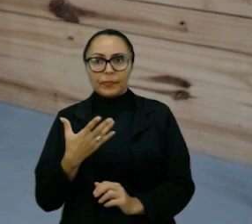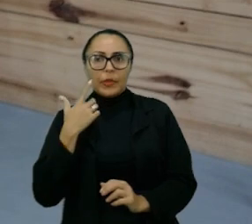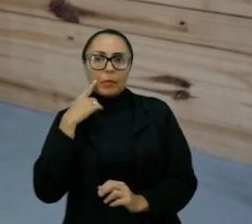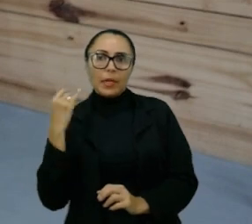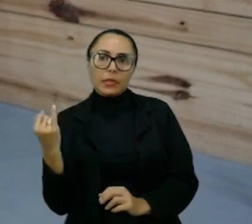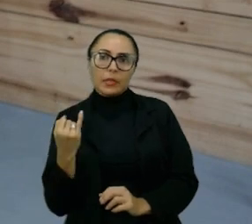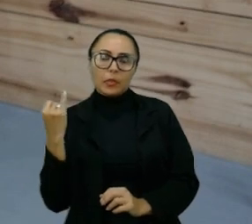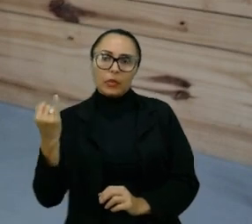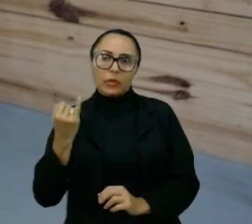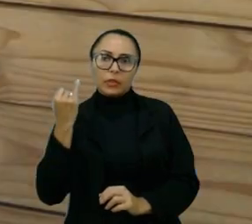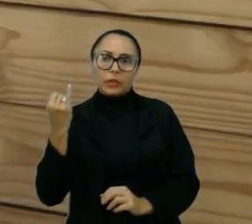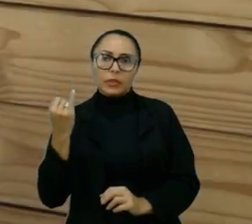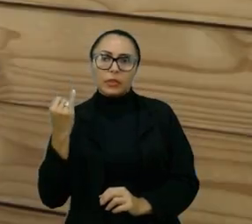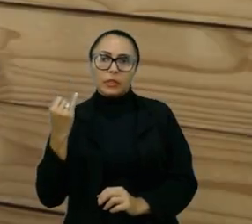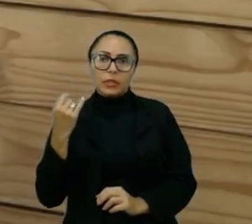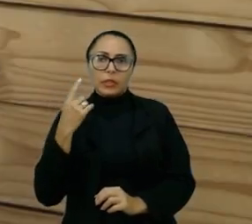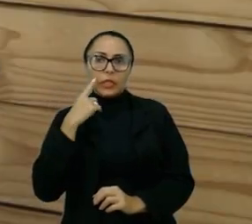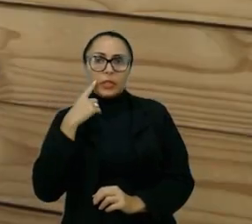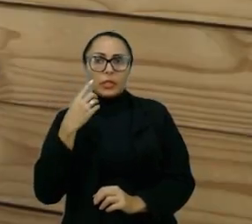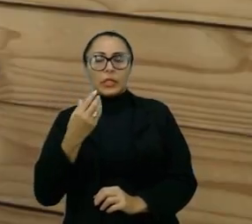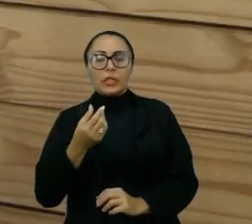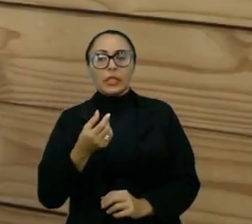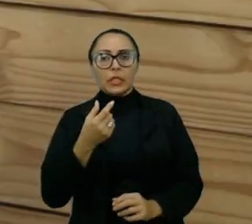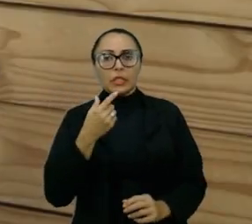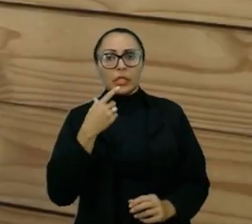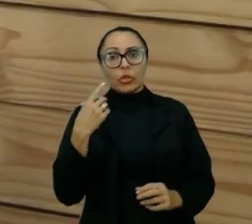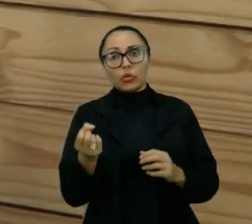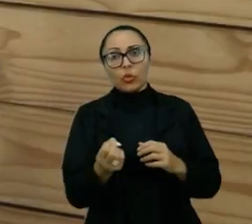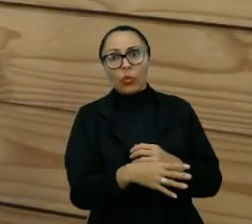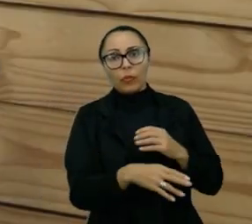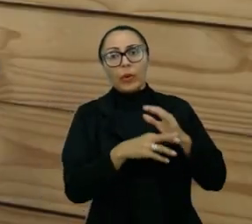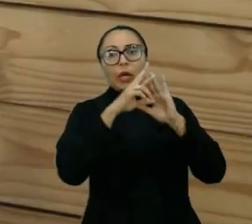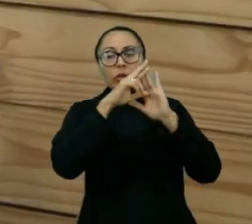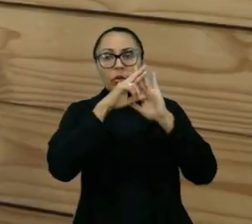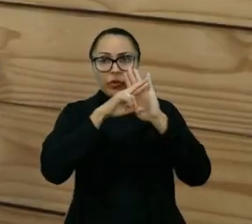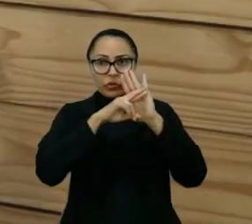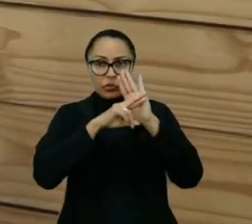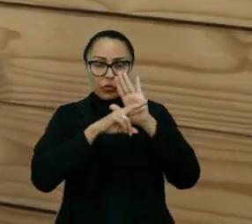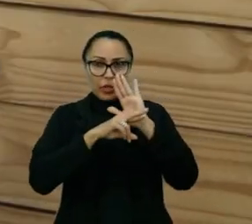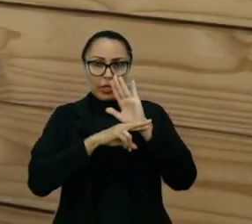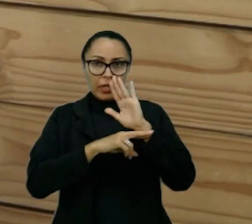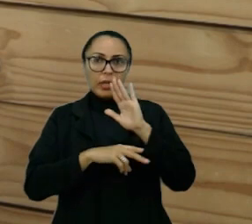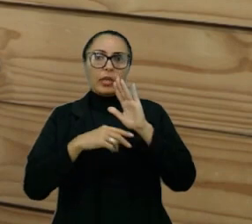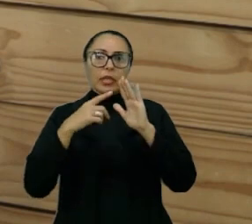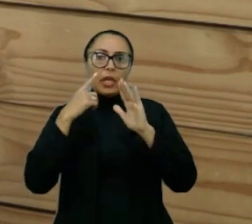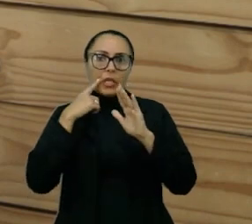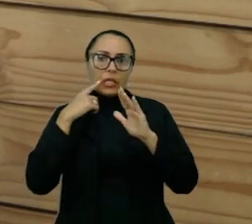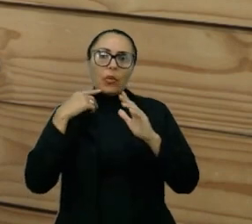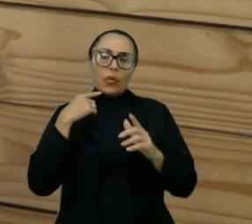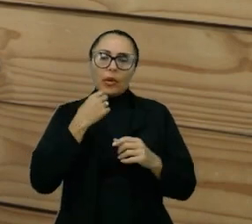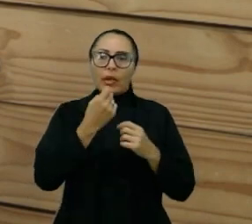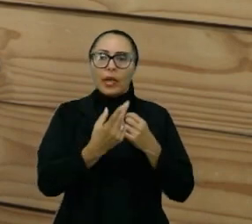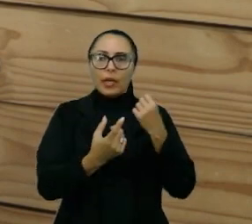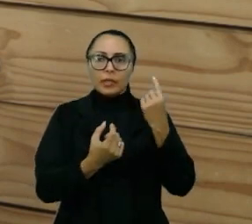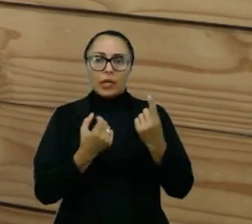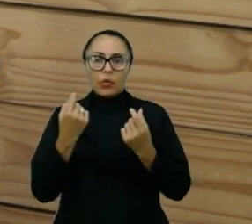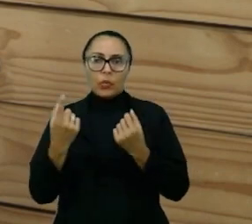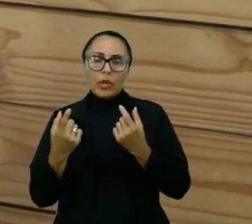é que existem as normas. Cada norma nós temos um impacto. Por exemplo,